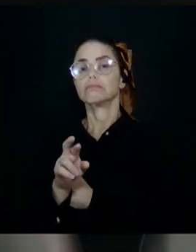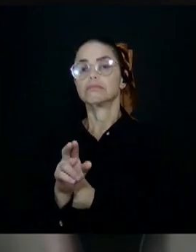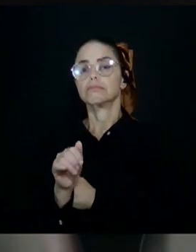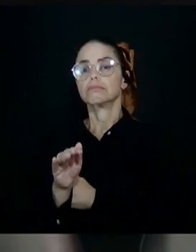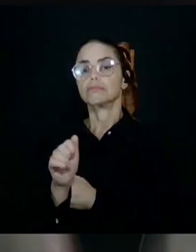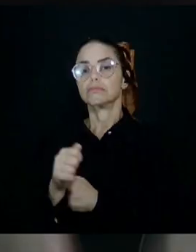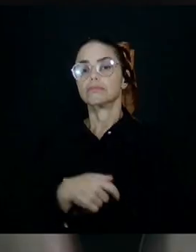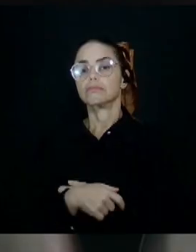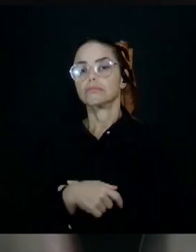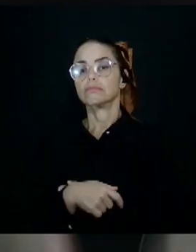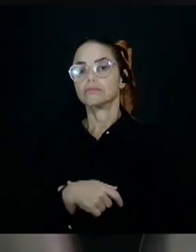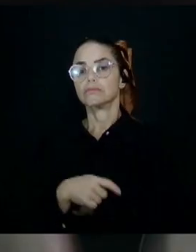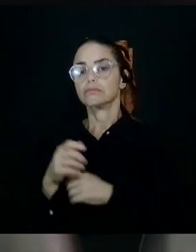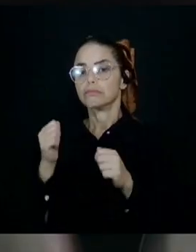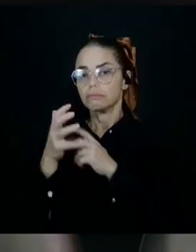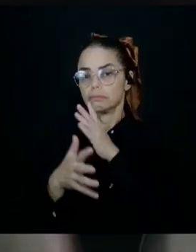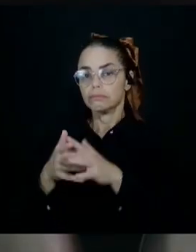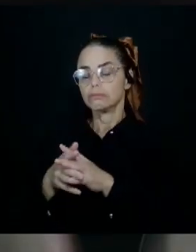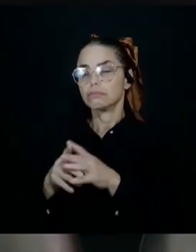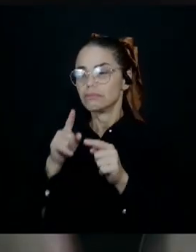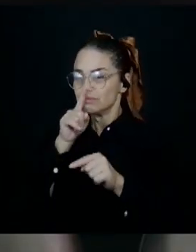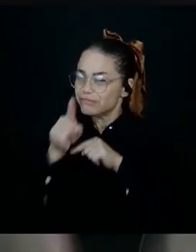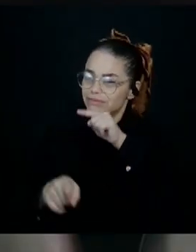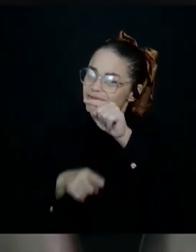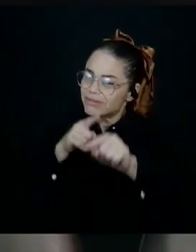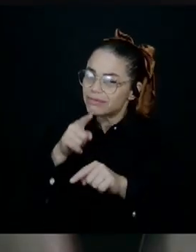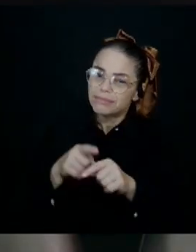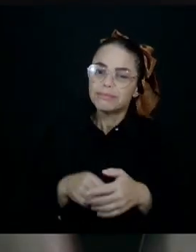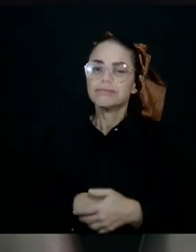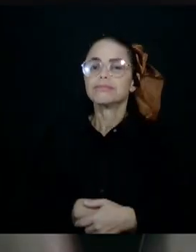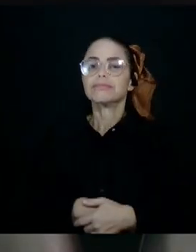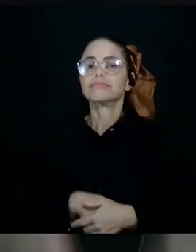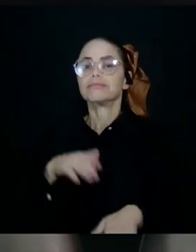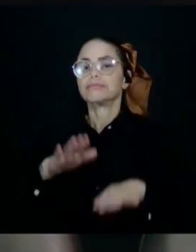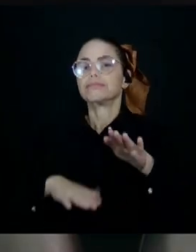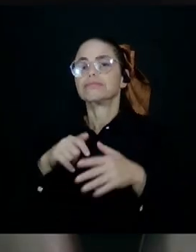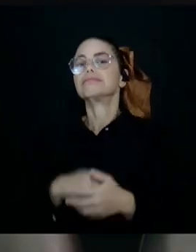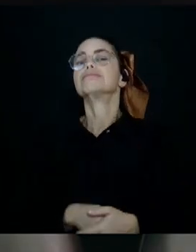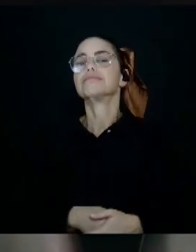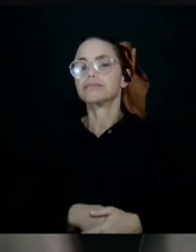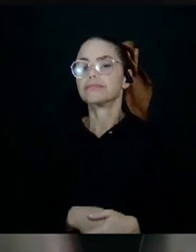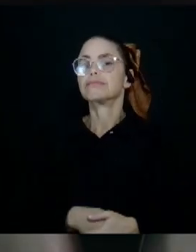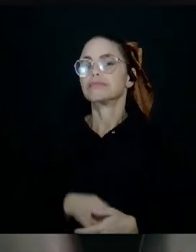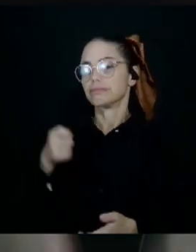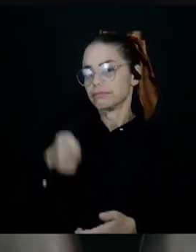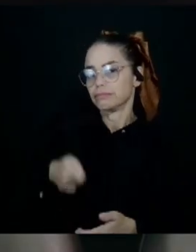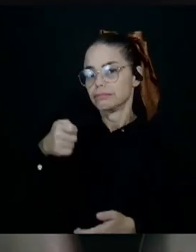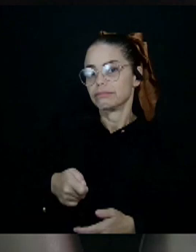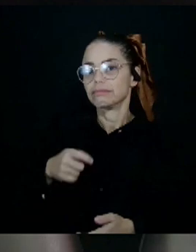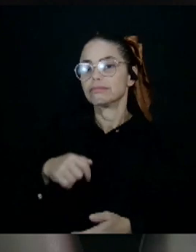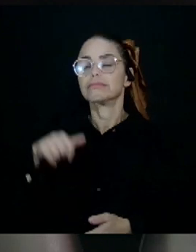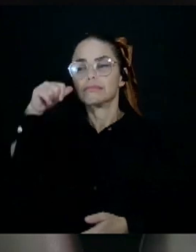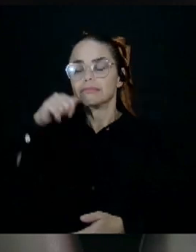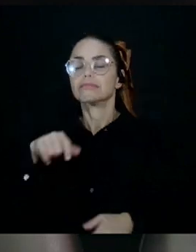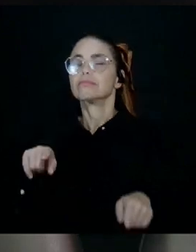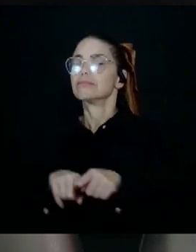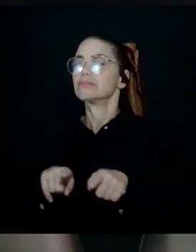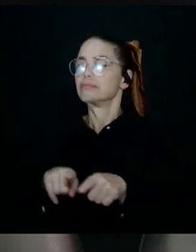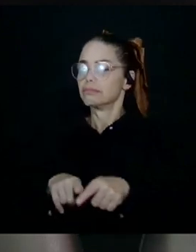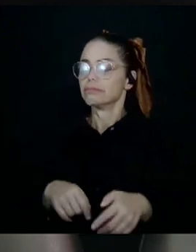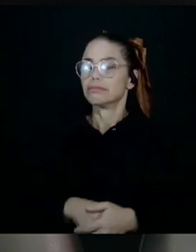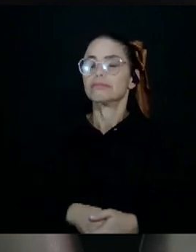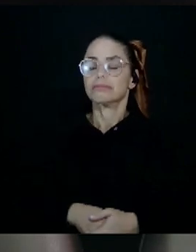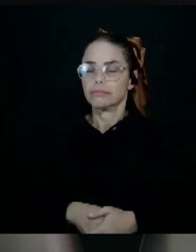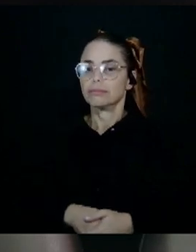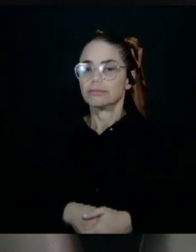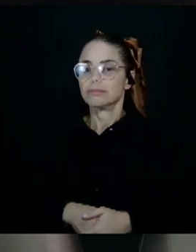fala desse julgamento, desses rótulos, e muitas vezes esses rótulos são impostos por outras mulheres, né? Então, claro, a gente